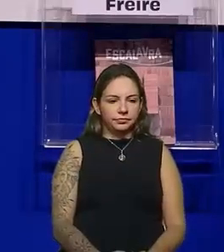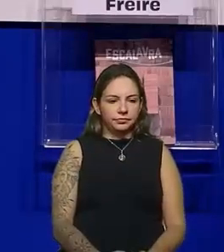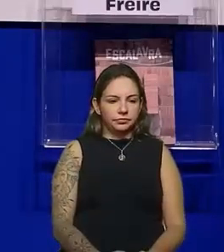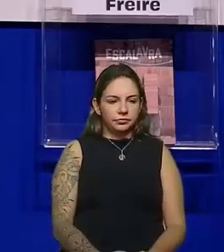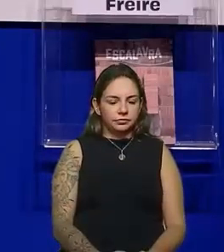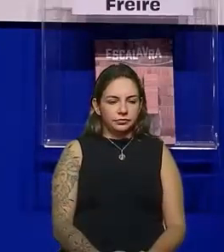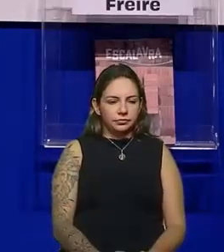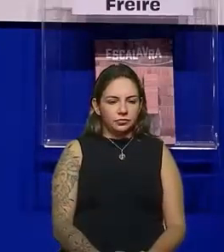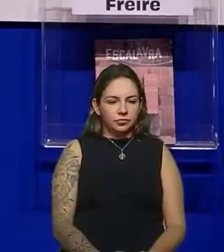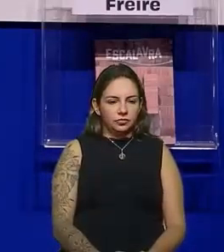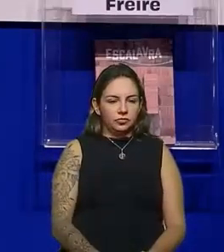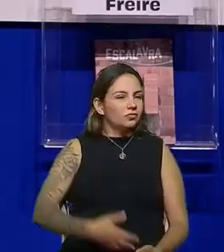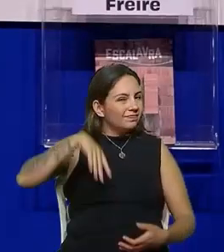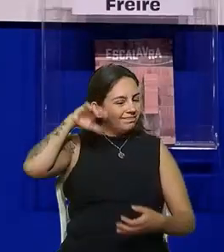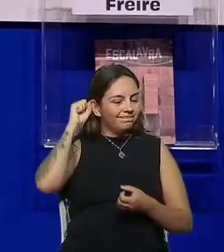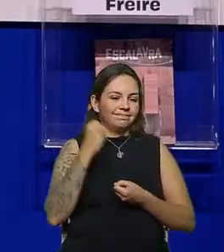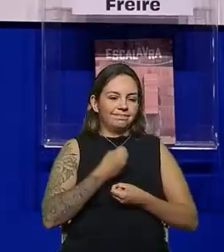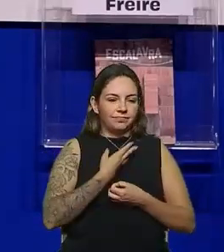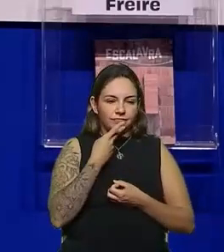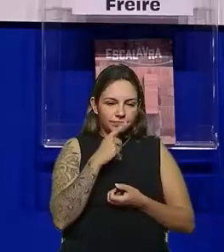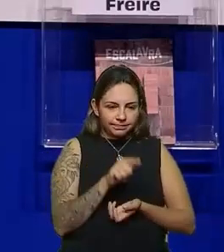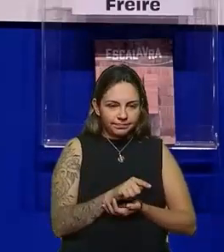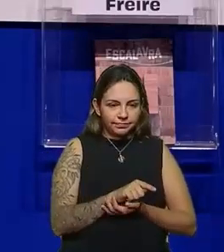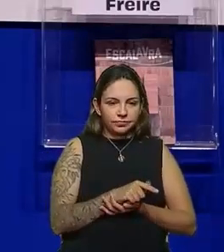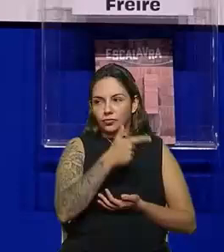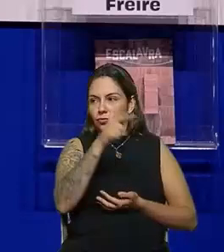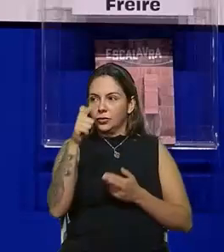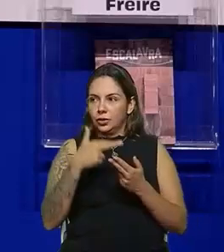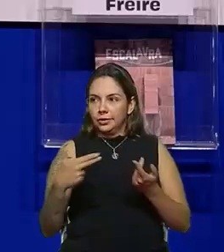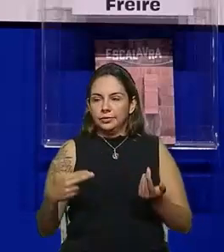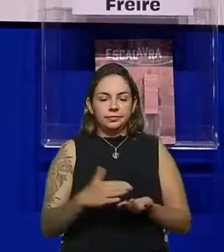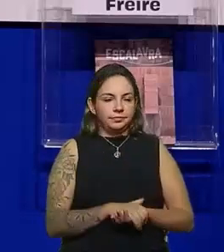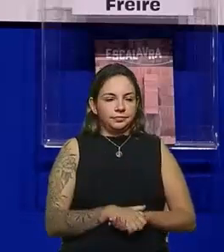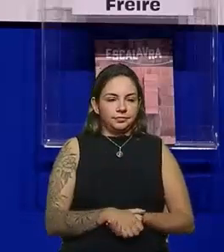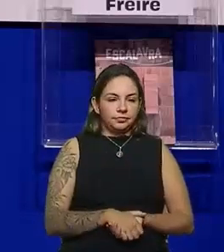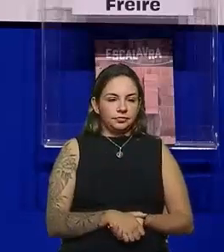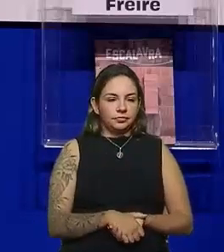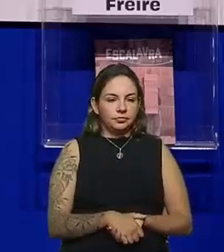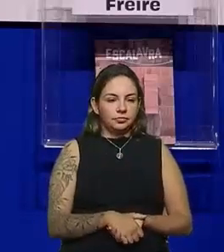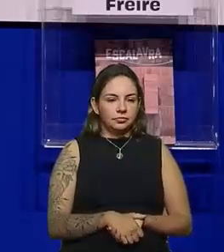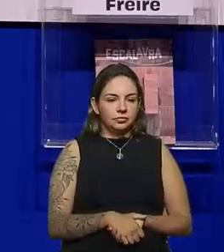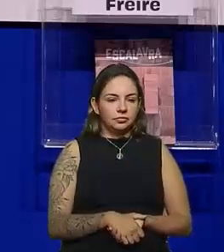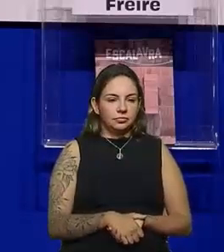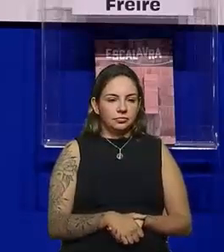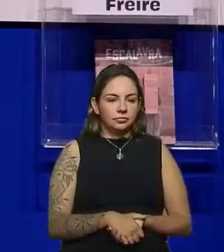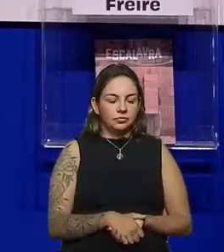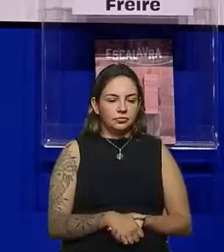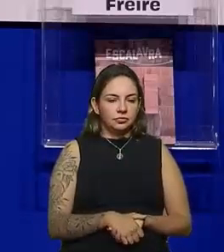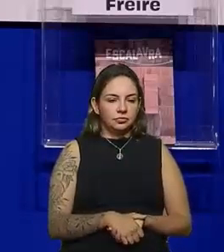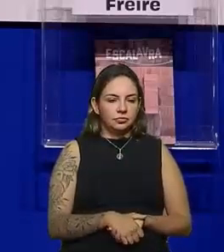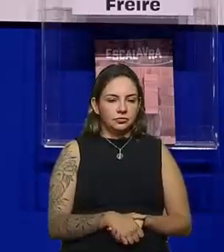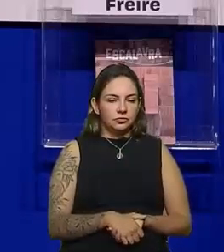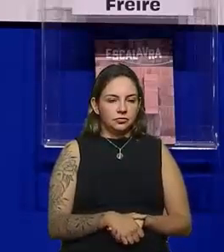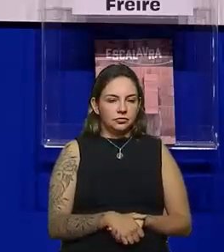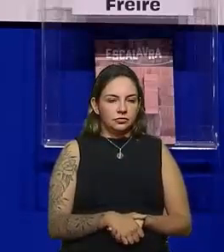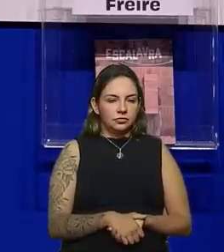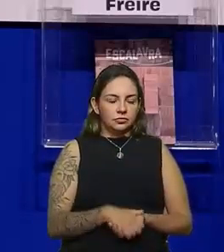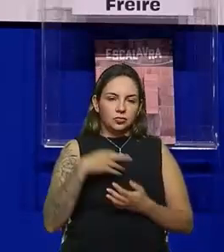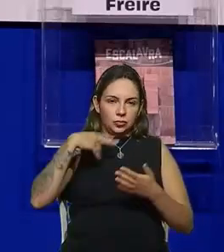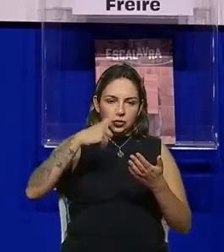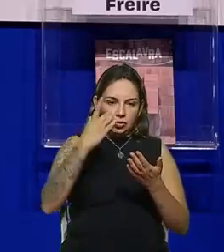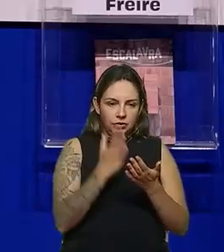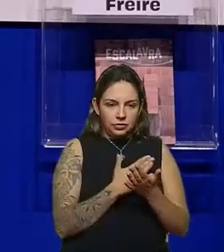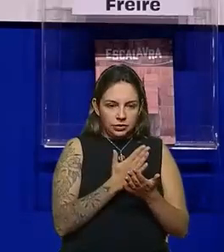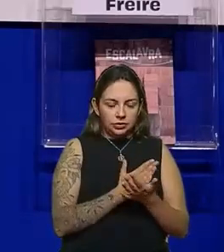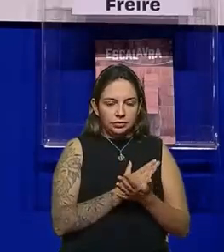os poemas de Drummond ditos por ele é outra coisa, né? Eu me lembrei agora, não posso deixar de dizer isso. Eu li agora um